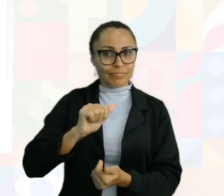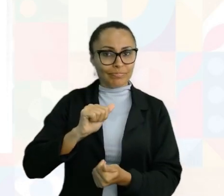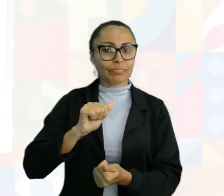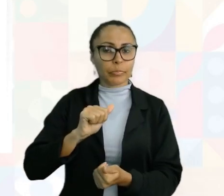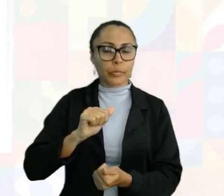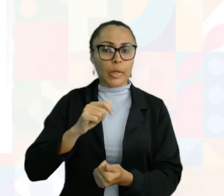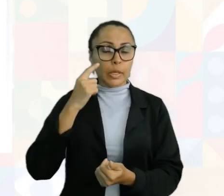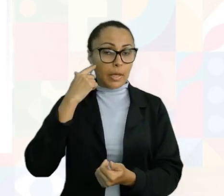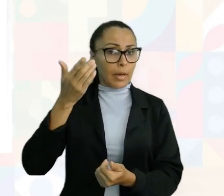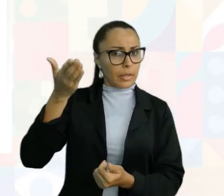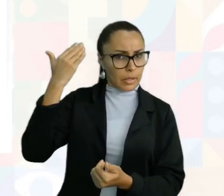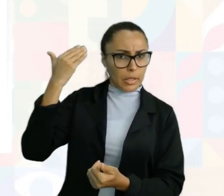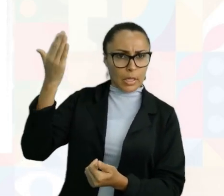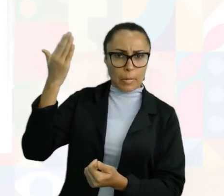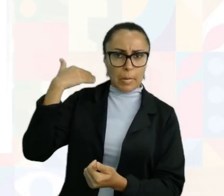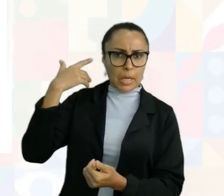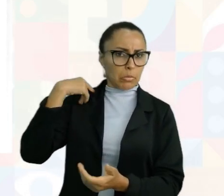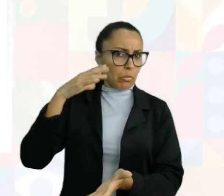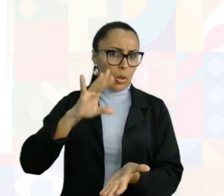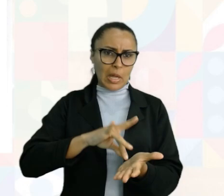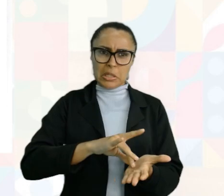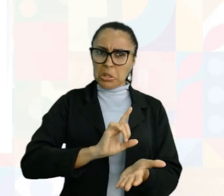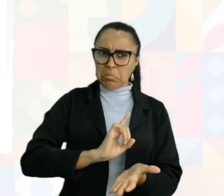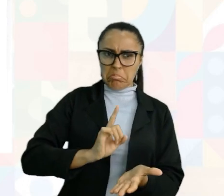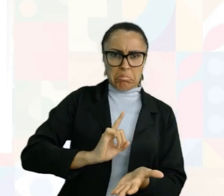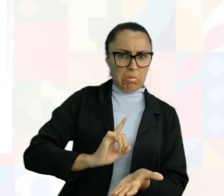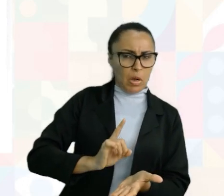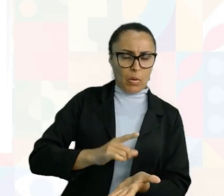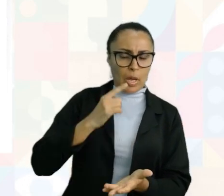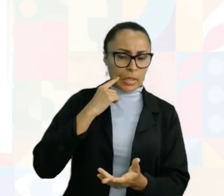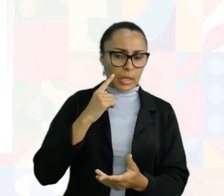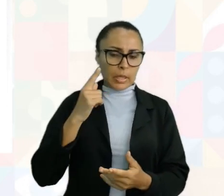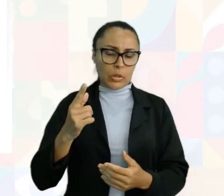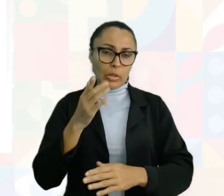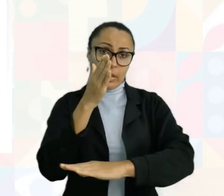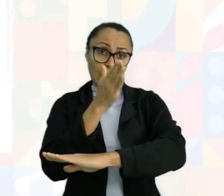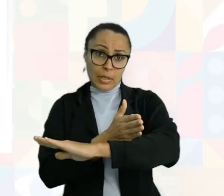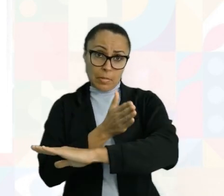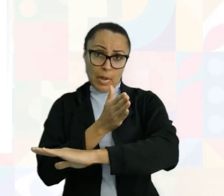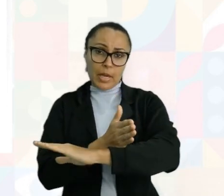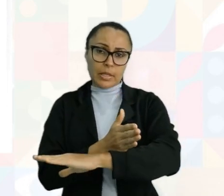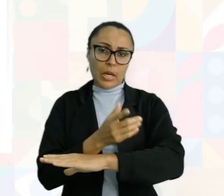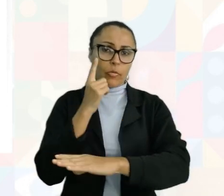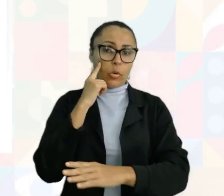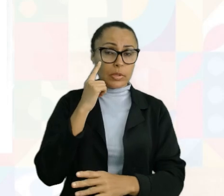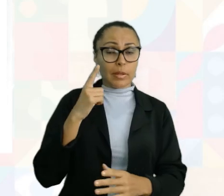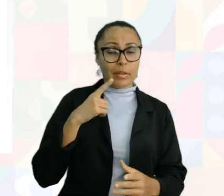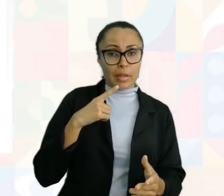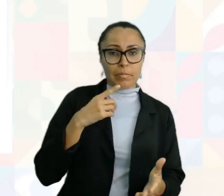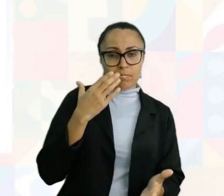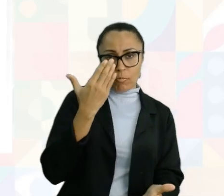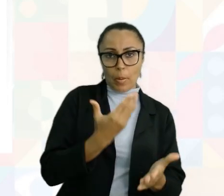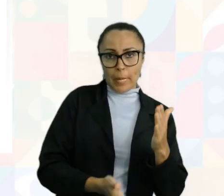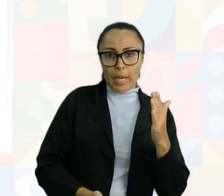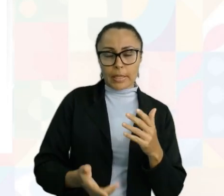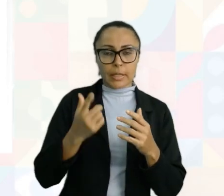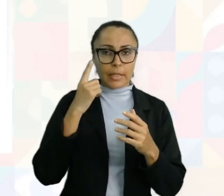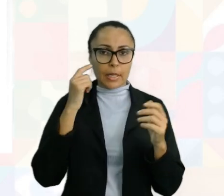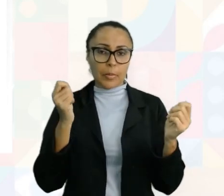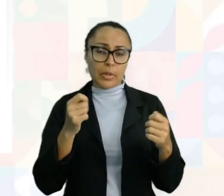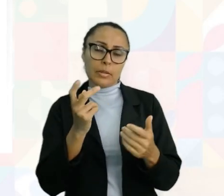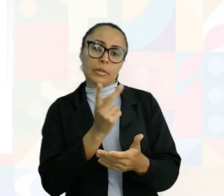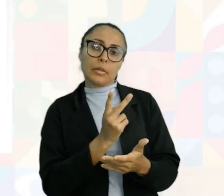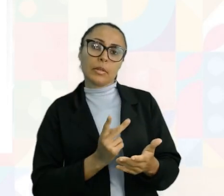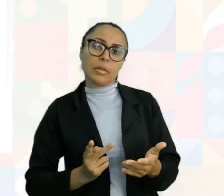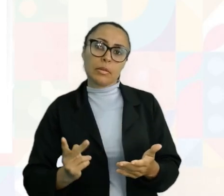Representações que antigamente não eram muito realistas, principalmente dentro da Idade Média, onde você teve uma perda muito grande da capacidade de desenho por